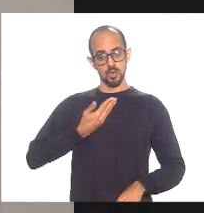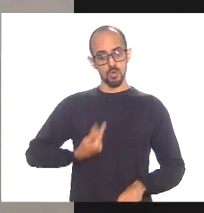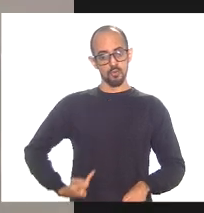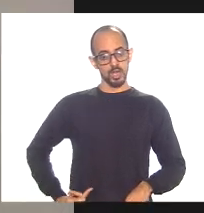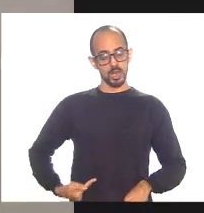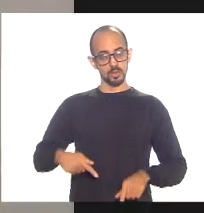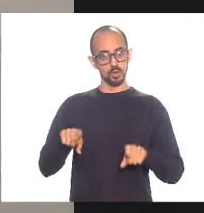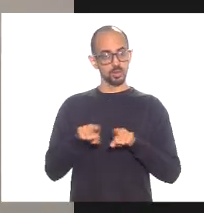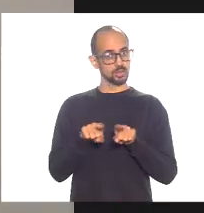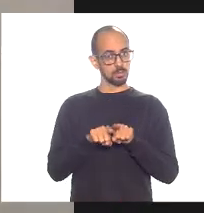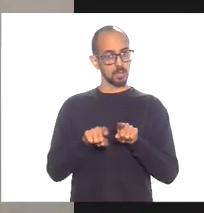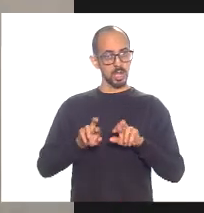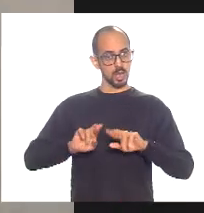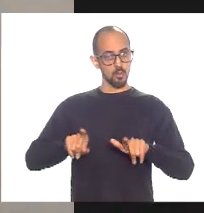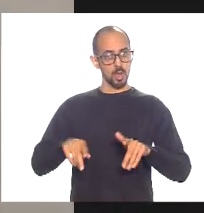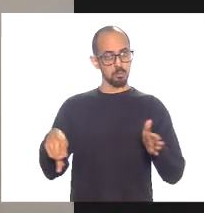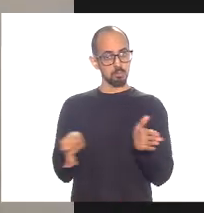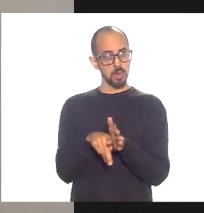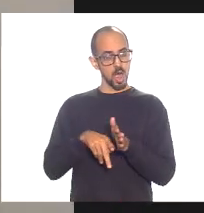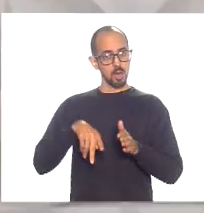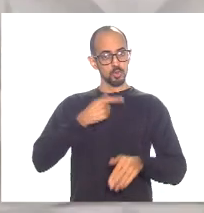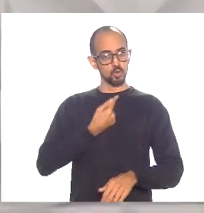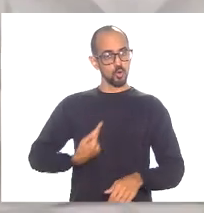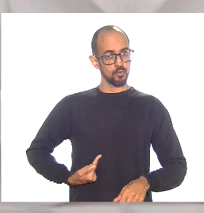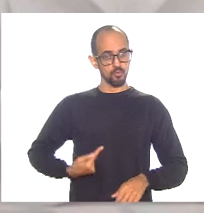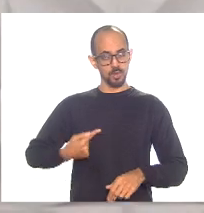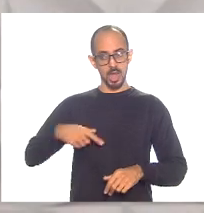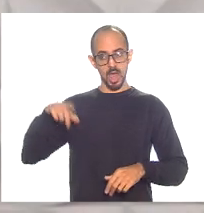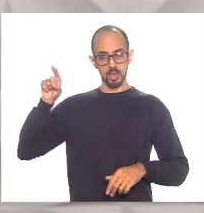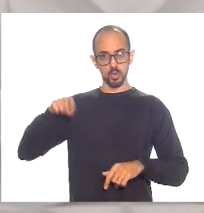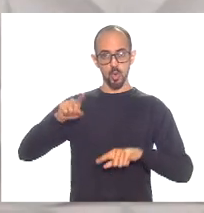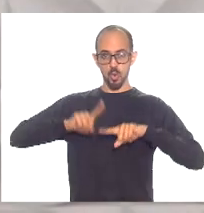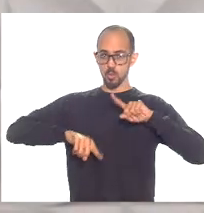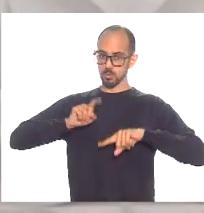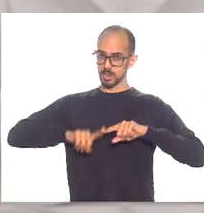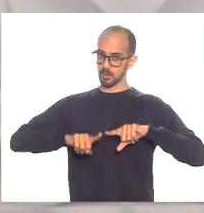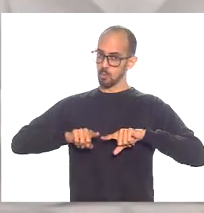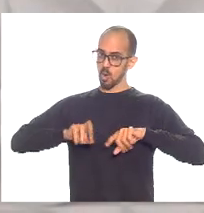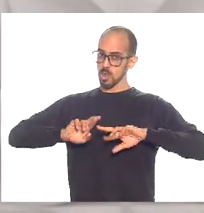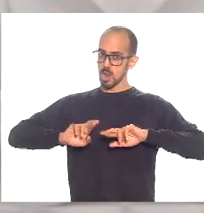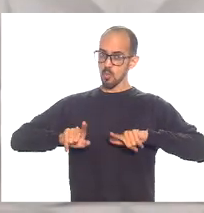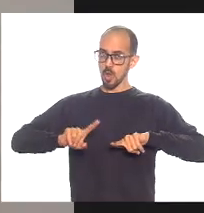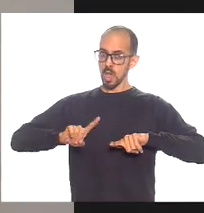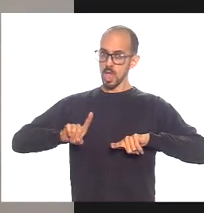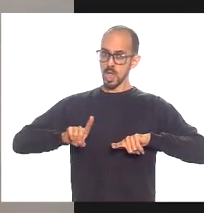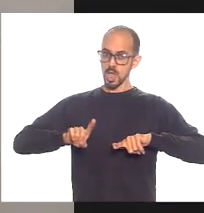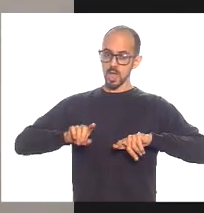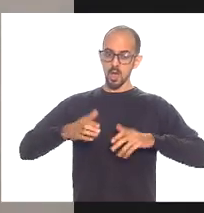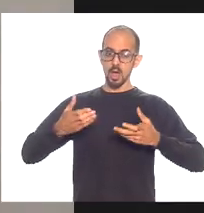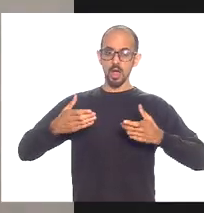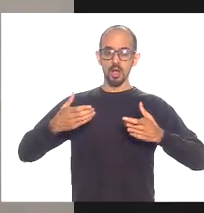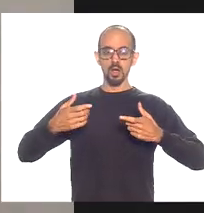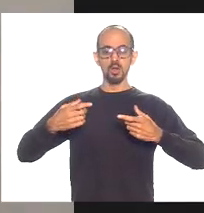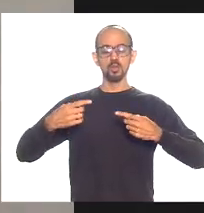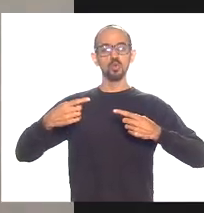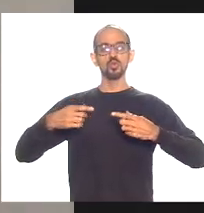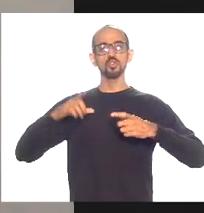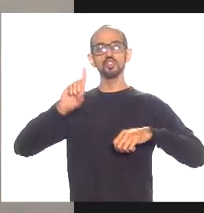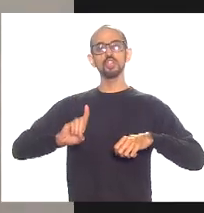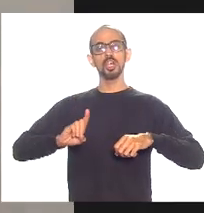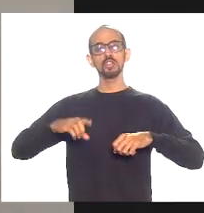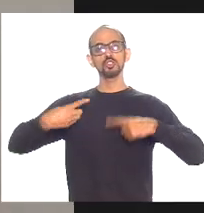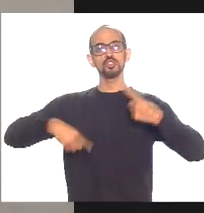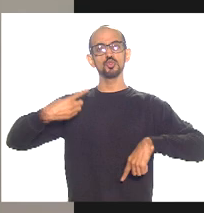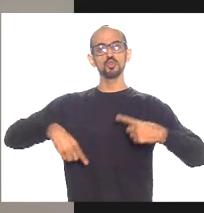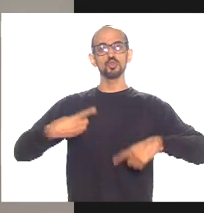propriedade do governador Cláudio Castro. Ora, onde está o direito nosso de discutir ideologicamente, de buscar